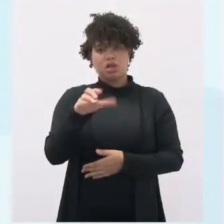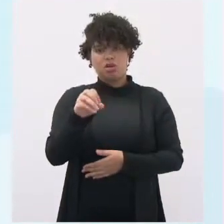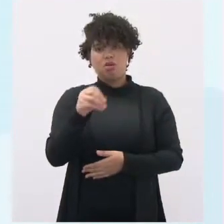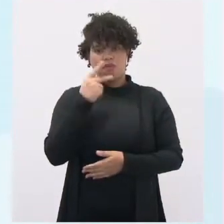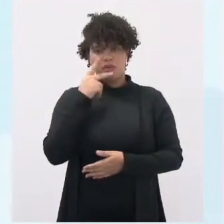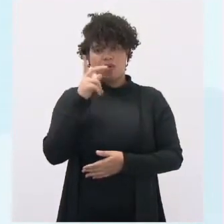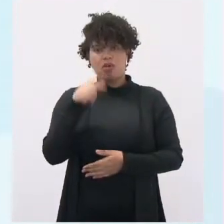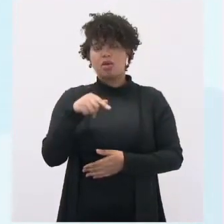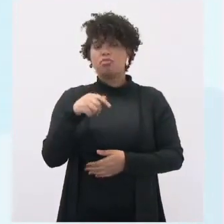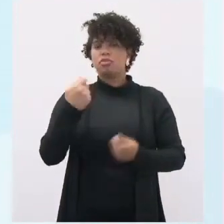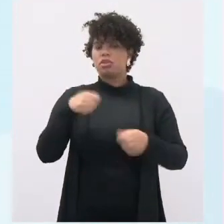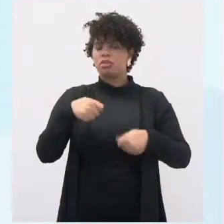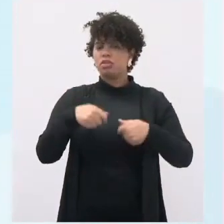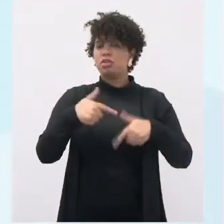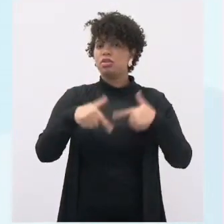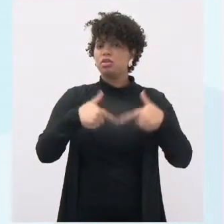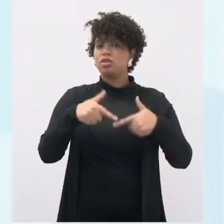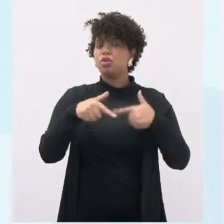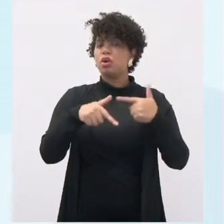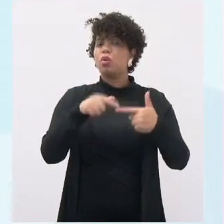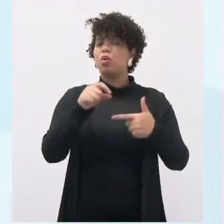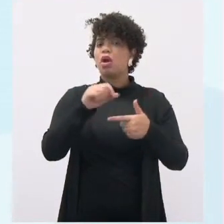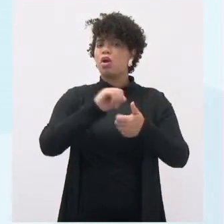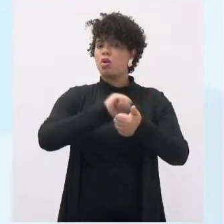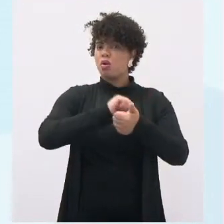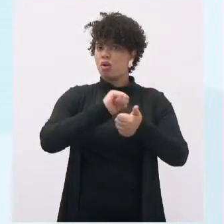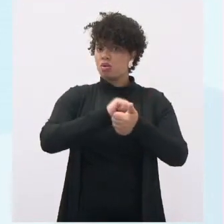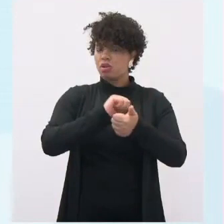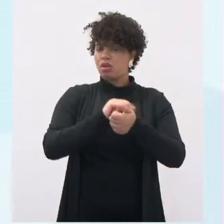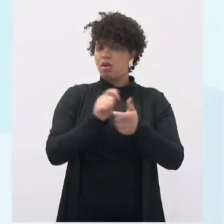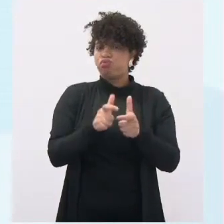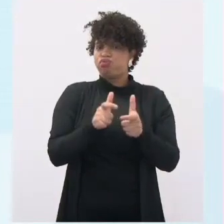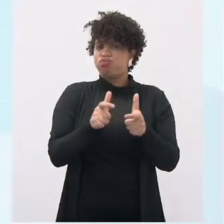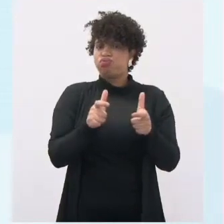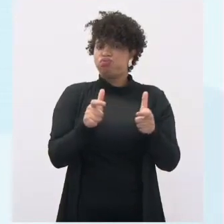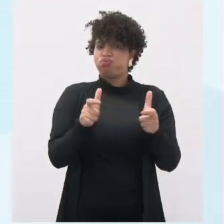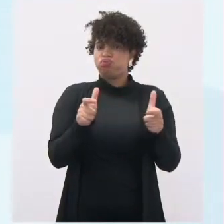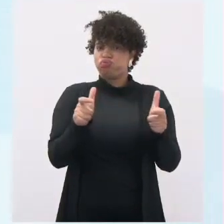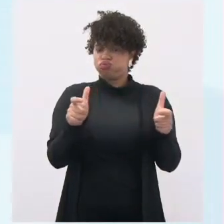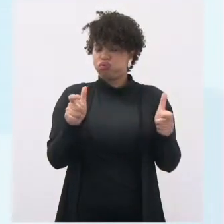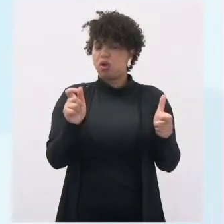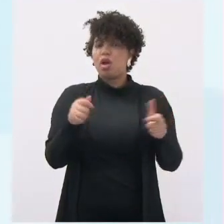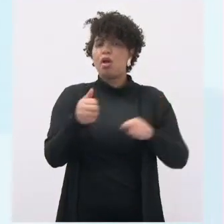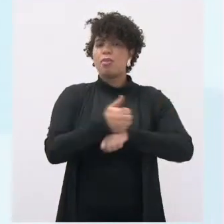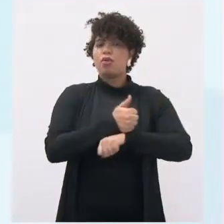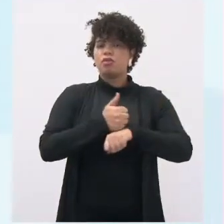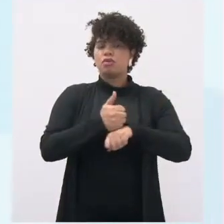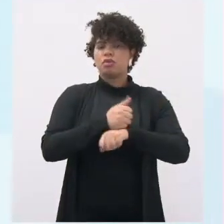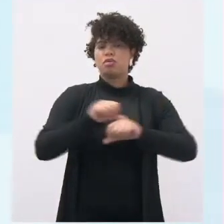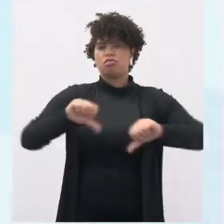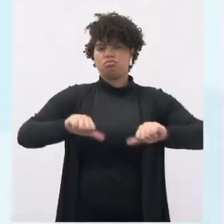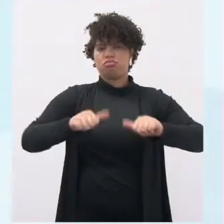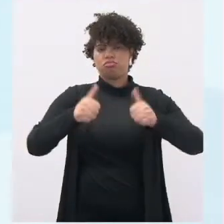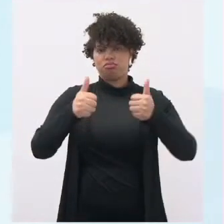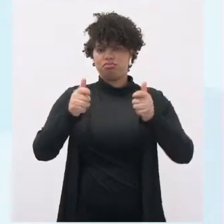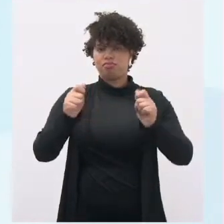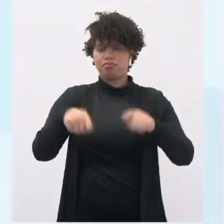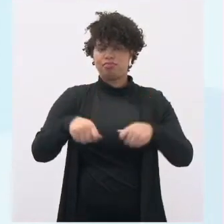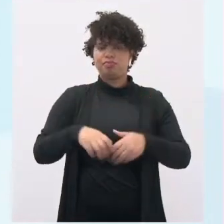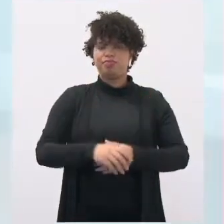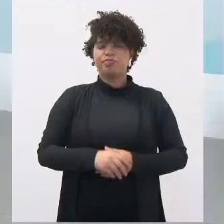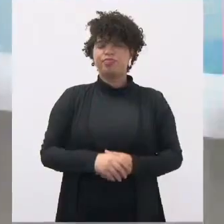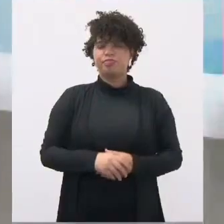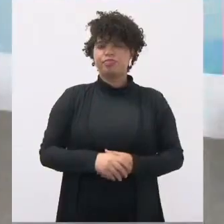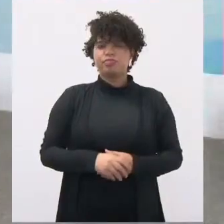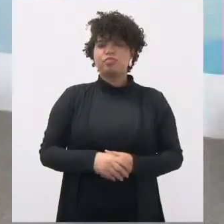Um trabalho de qualidade, ampliando inclusive suas possibilidades de crescimento profissional. Então, né,